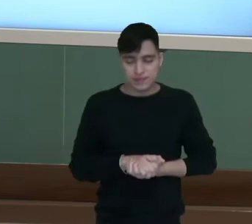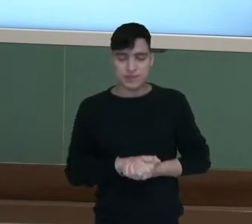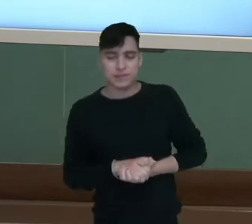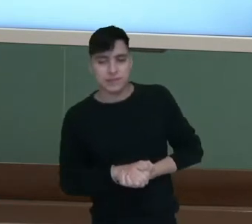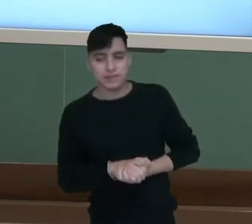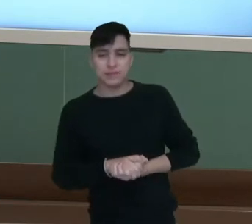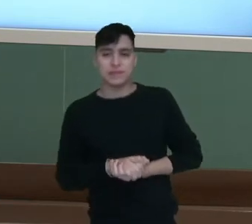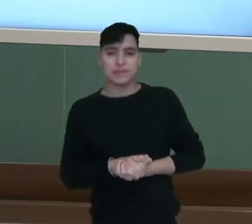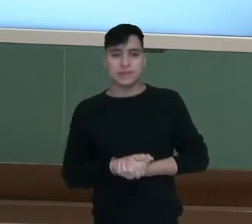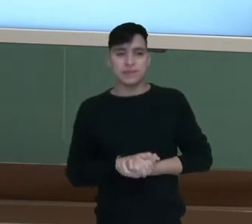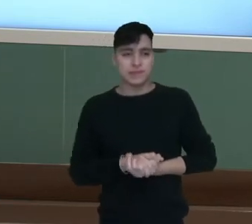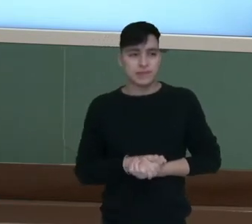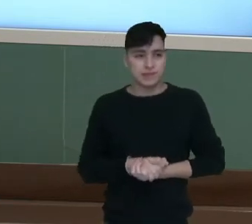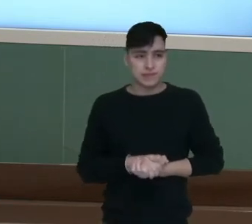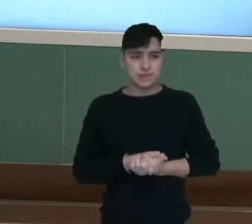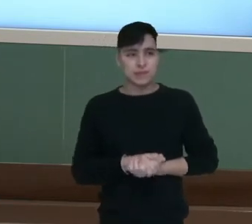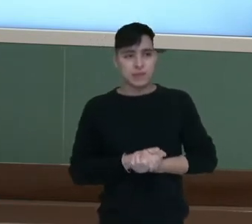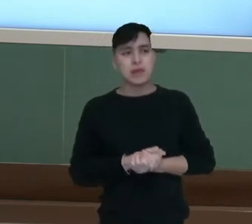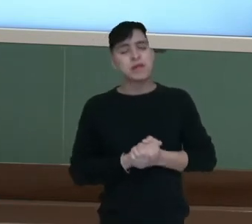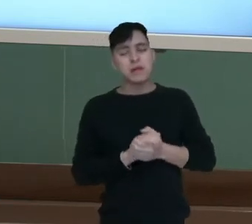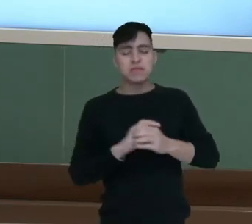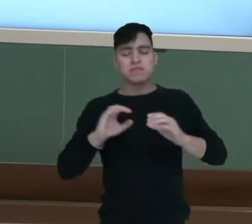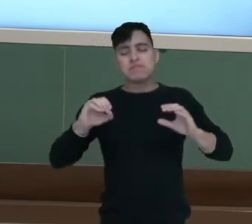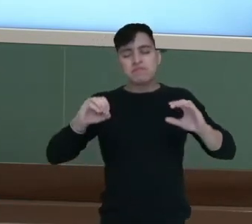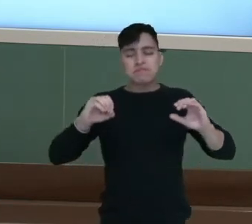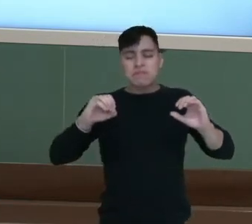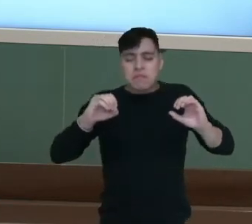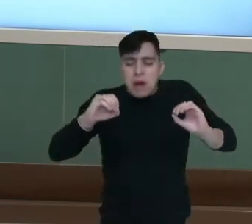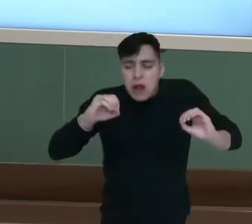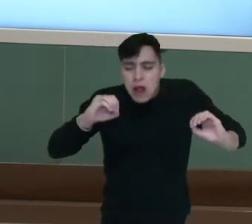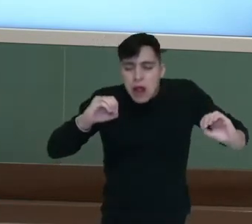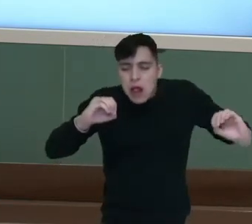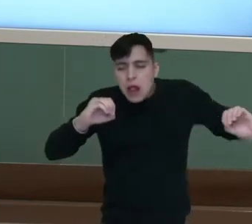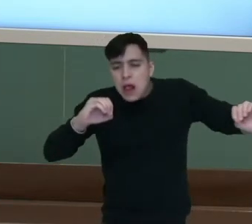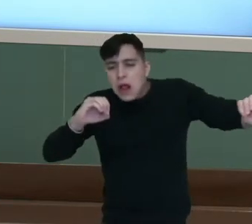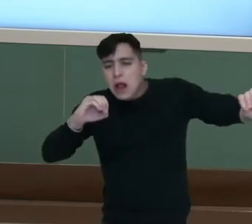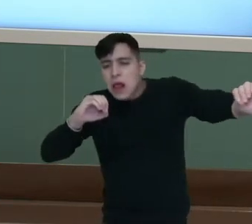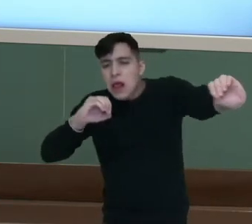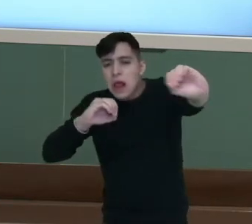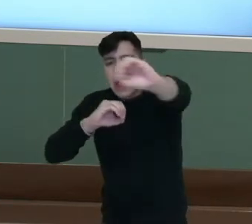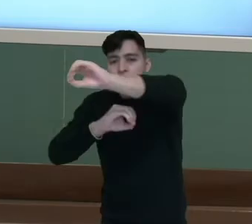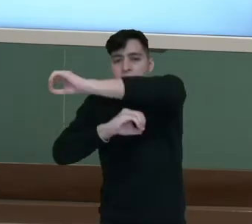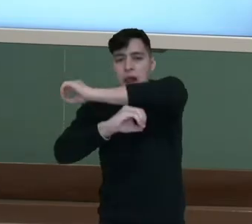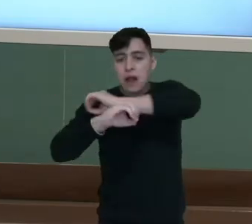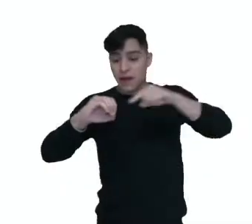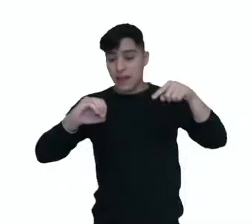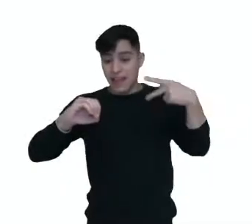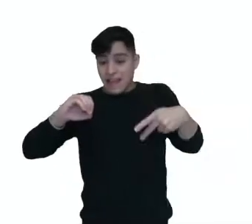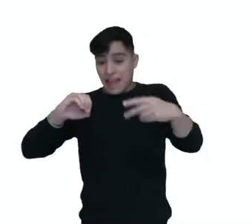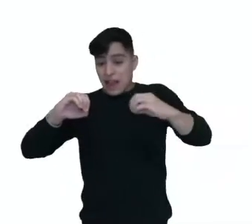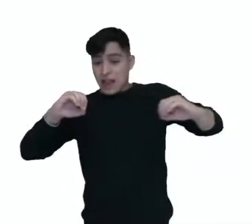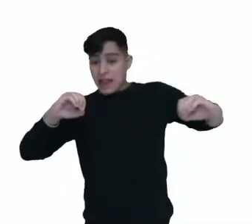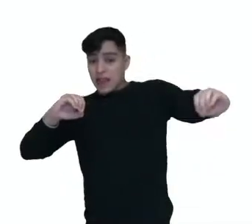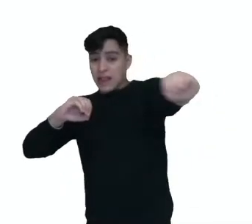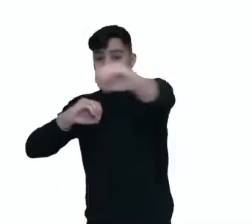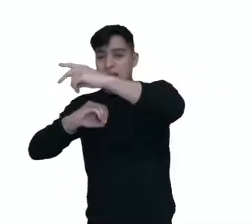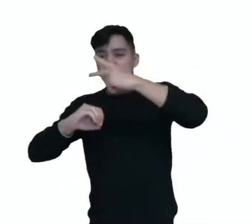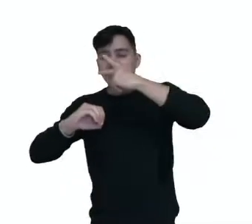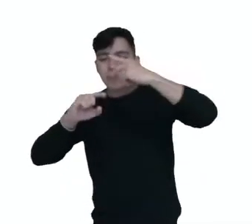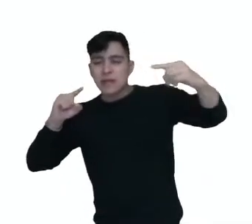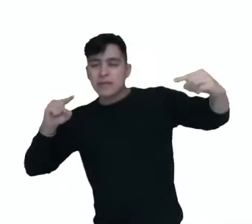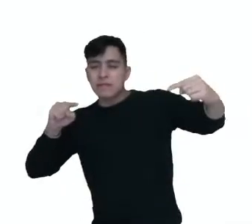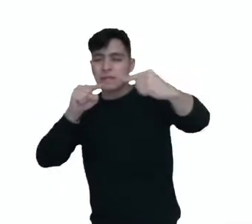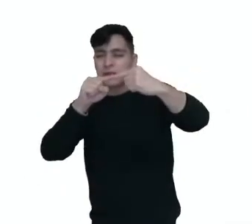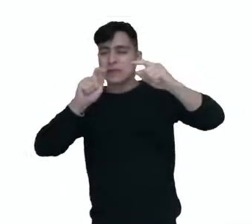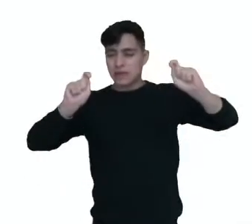desses focos aí, ok? E o planeta ele gira em torno desta. É importante enfatizar que as órbitas que